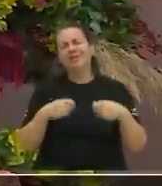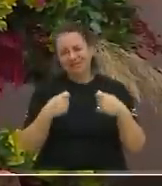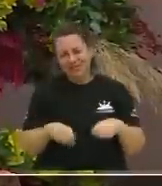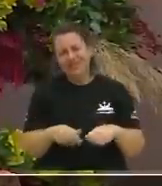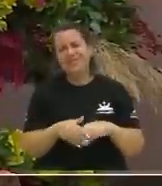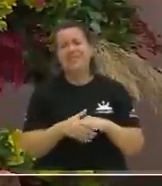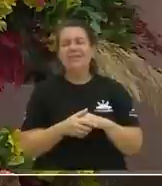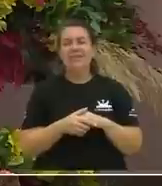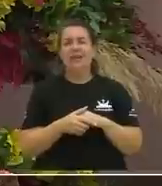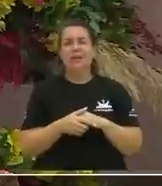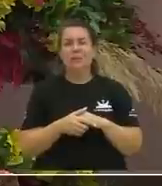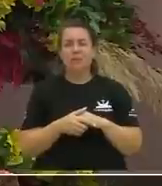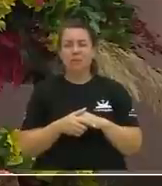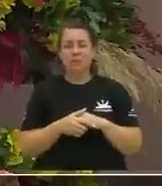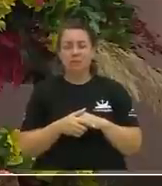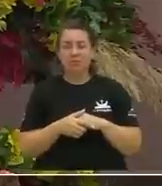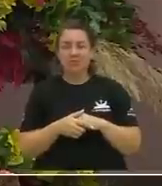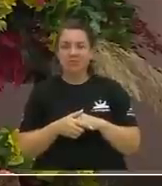curem.